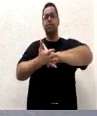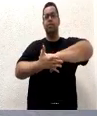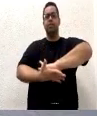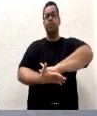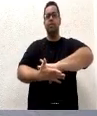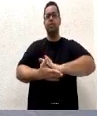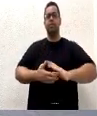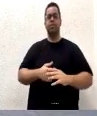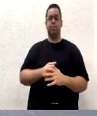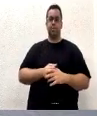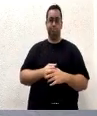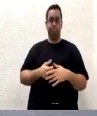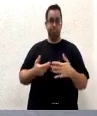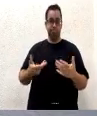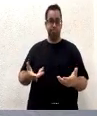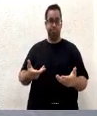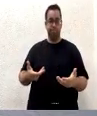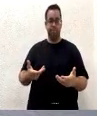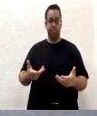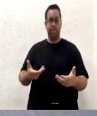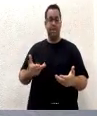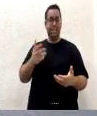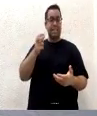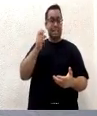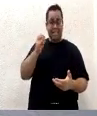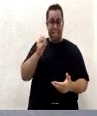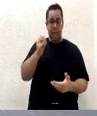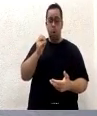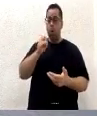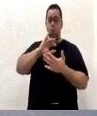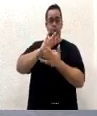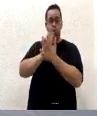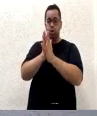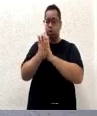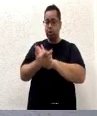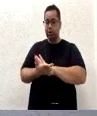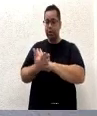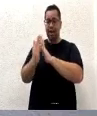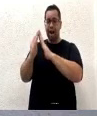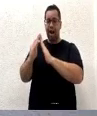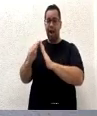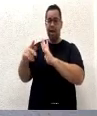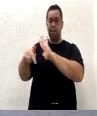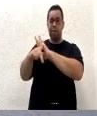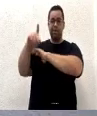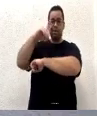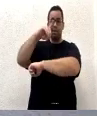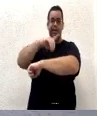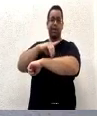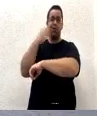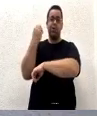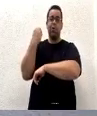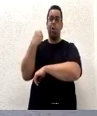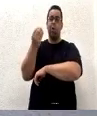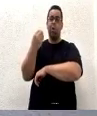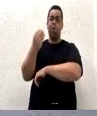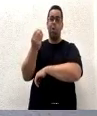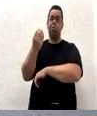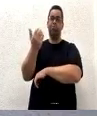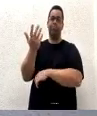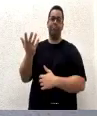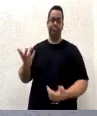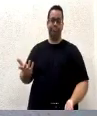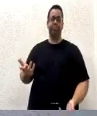a gente vai ficar nesse ciclo de ficar, né, nebulizando aleatoriamente. Por isso que tem que ser. E aí o mosquito, obviamente, que